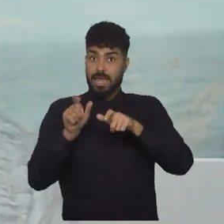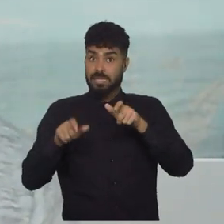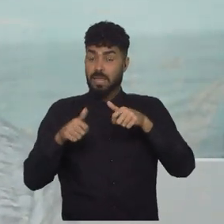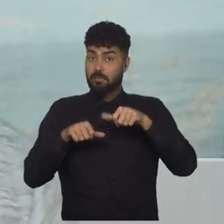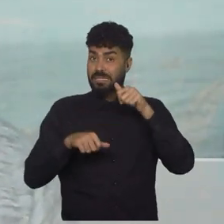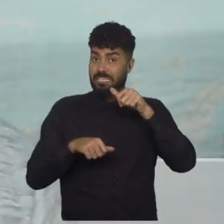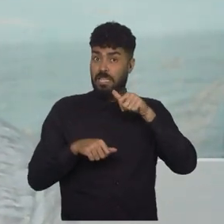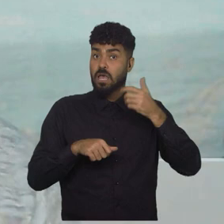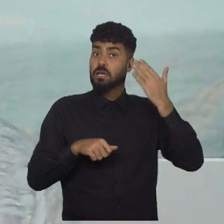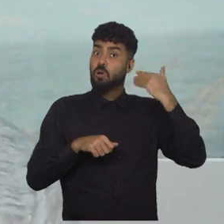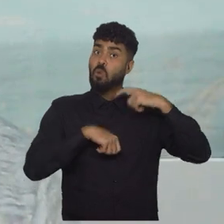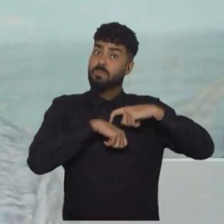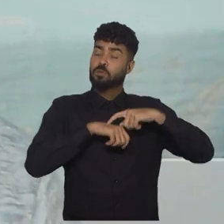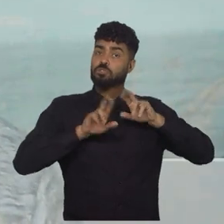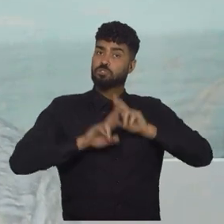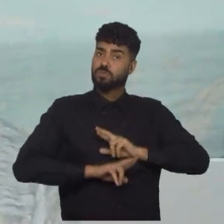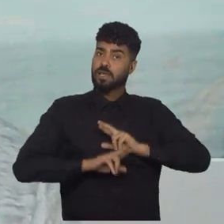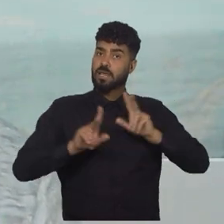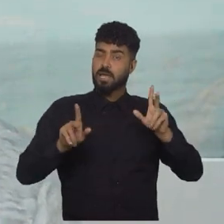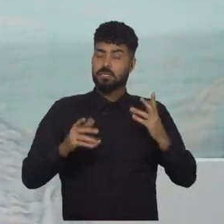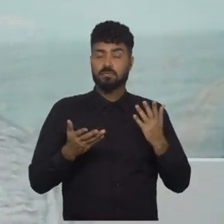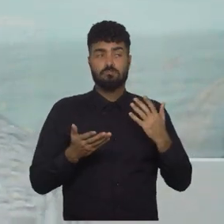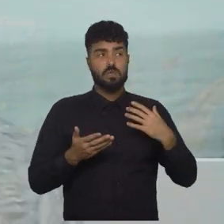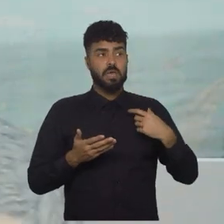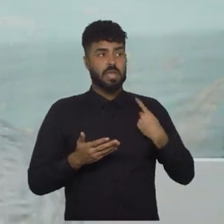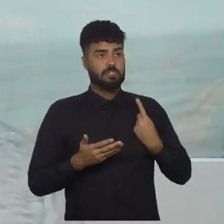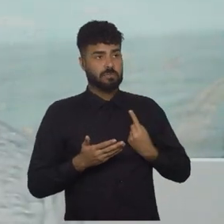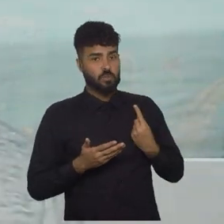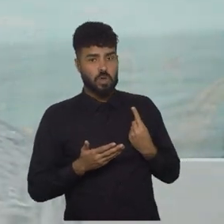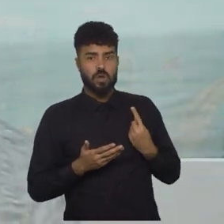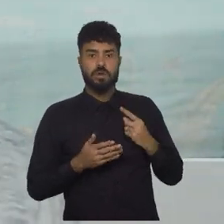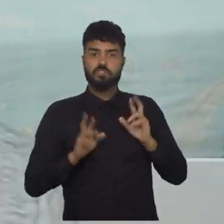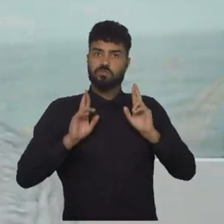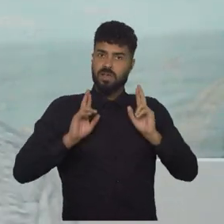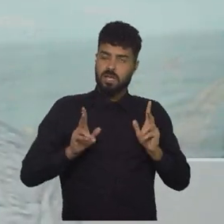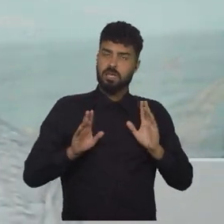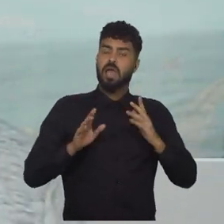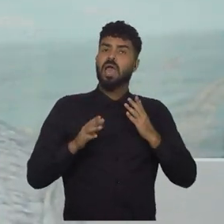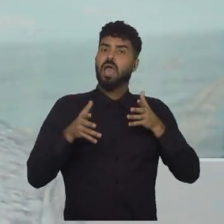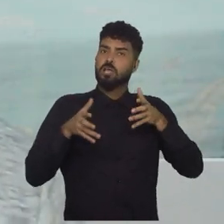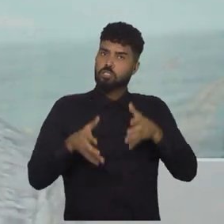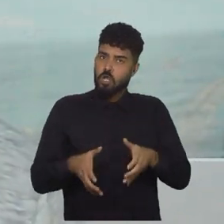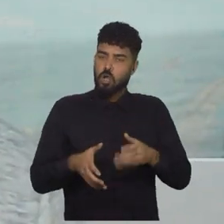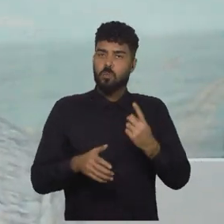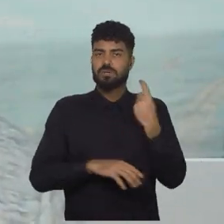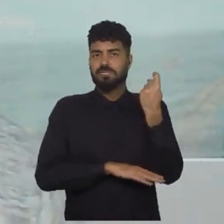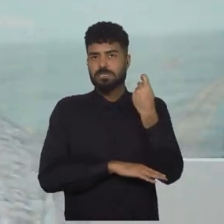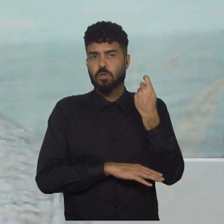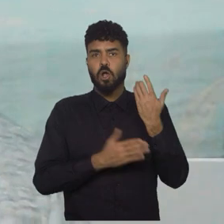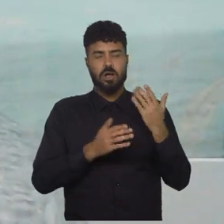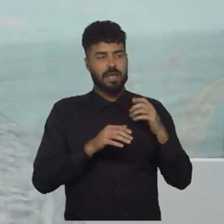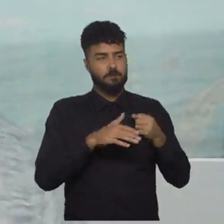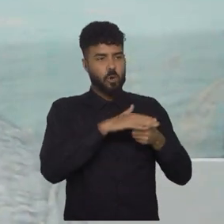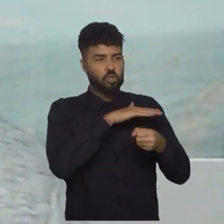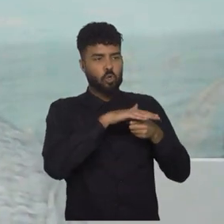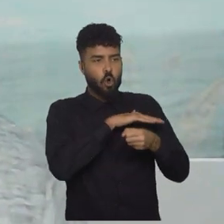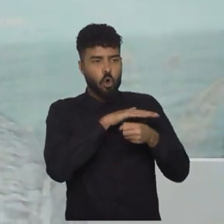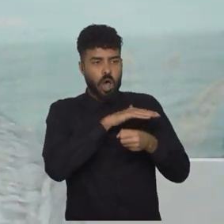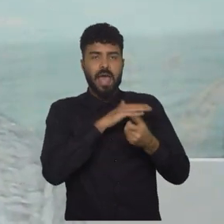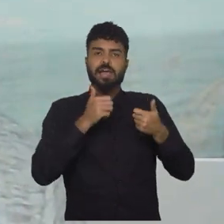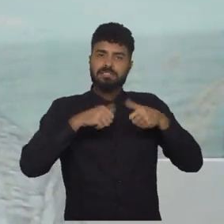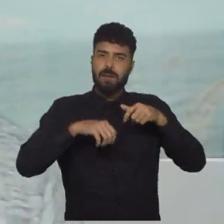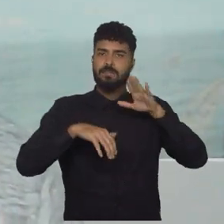num momento diferente, individual, um momento completamente diferente, fazer uma seleção mais ofensiva. E isso foi uma